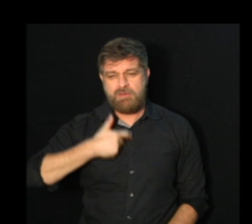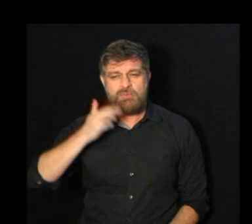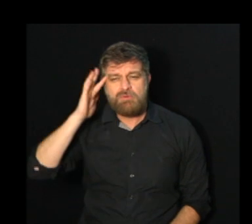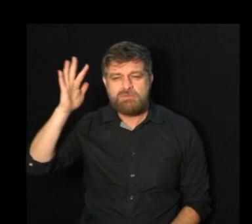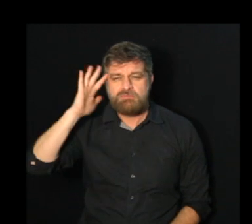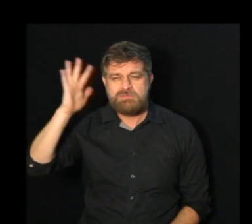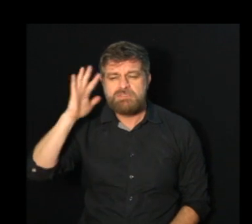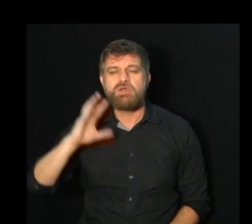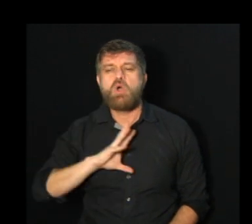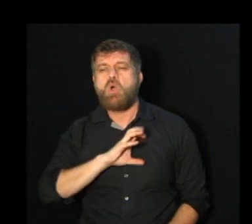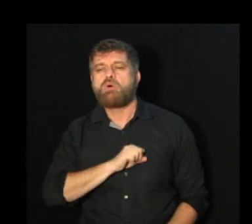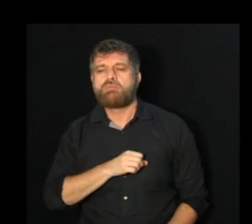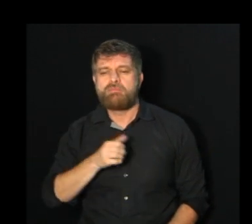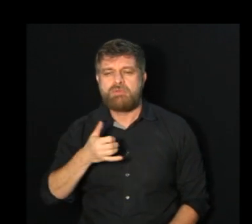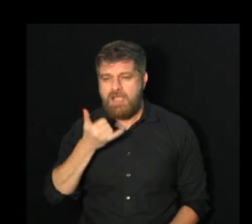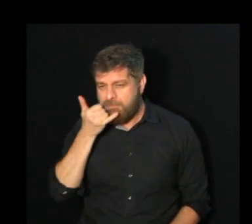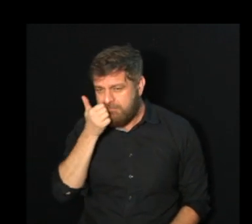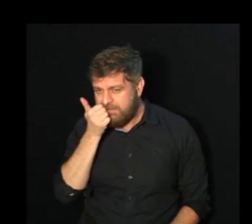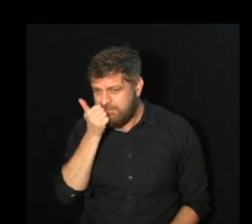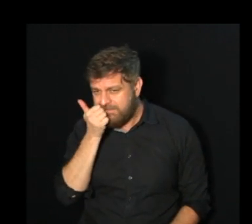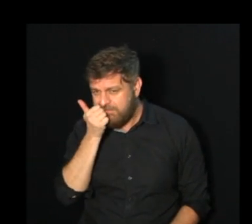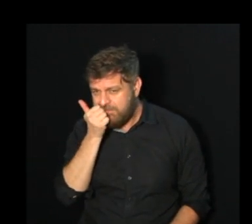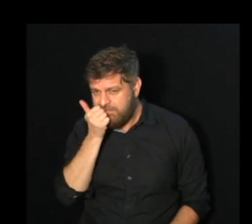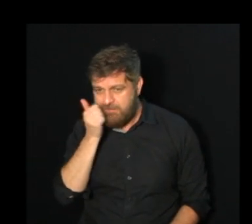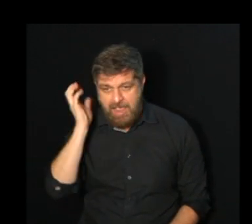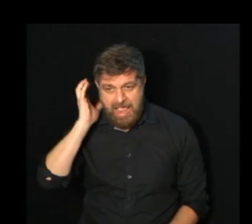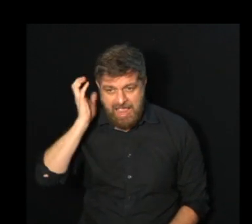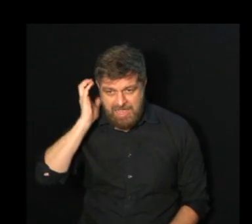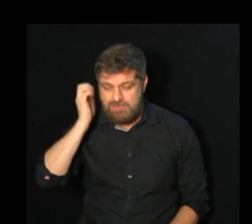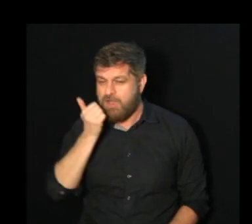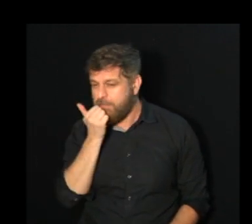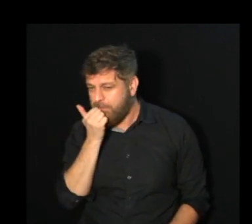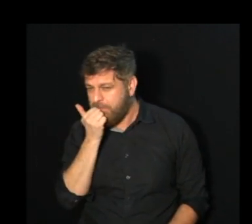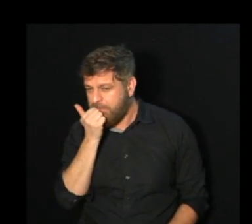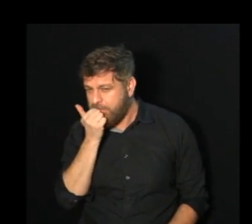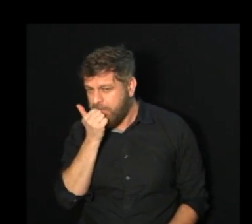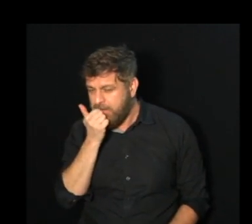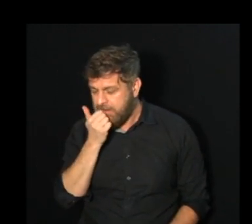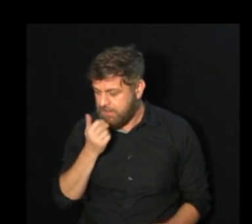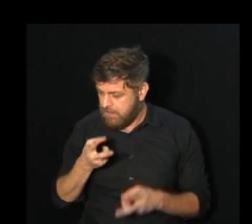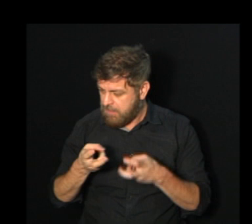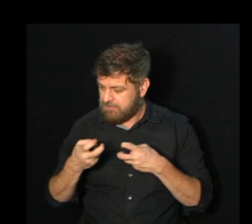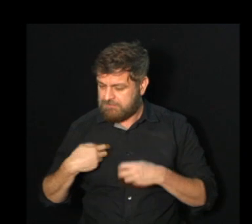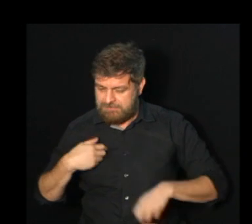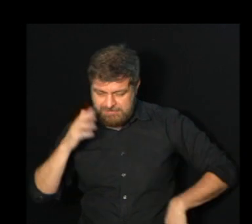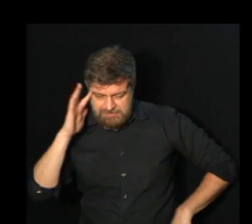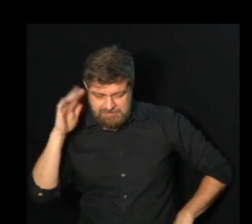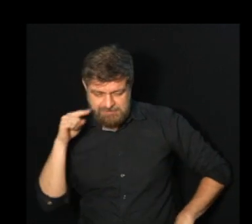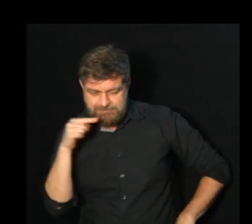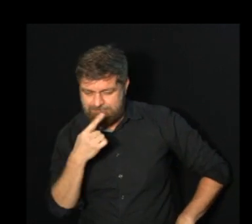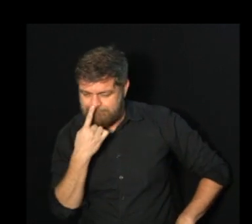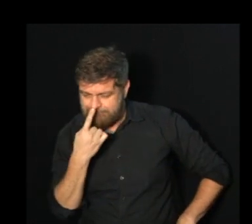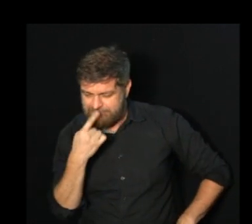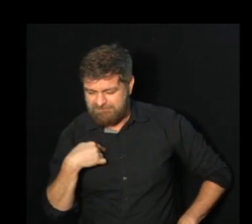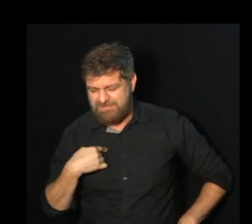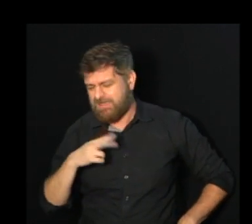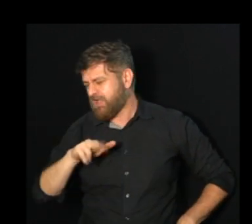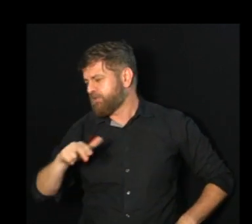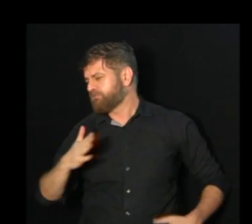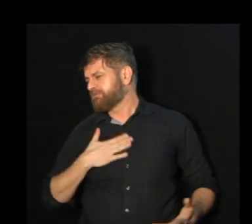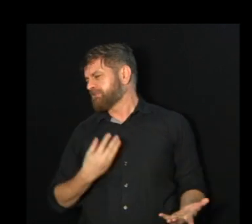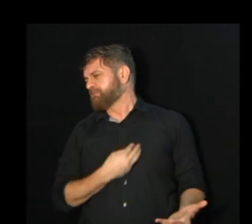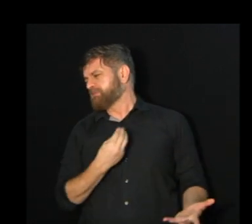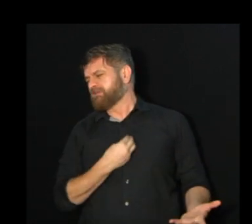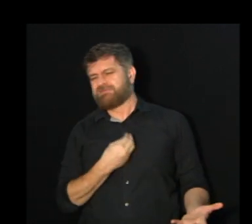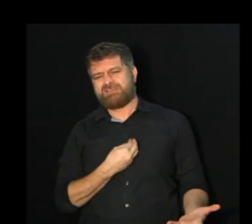ser radioamador. Eu vi o pessoal lá da Star Trek utilizando aqueles pequenos comunicadores, né? Aquilo era um sonho para mim. Eu falei, isso jamais vai acontecer.